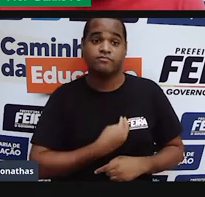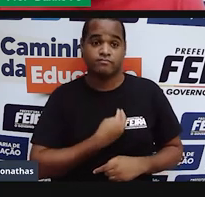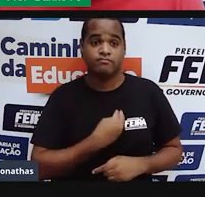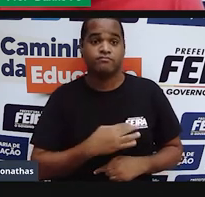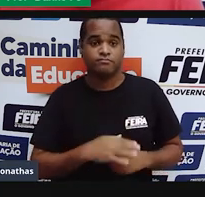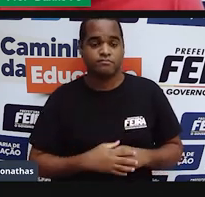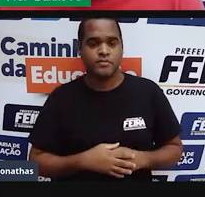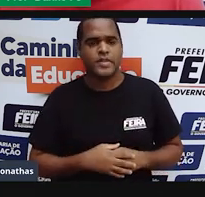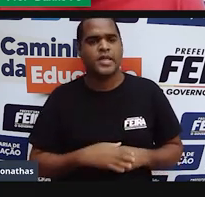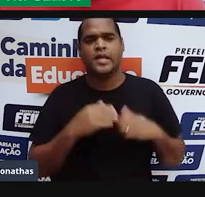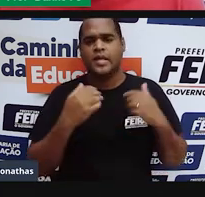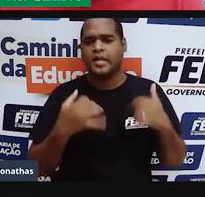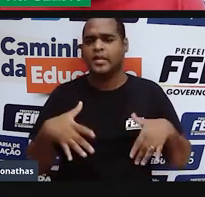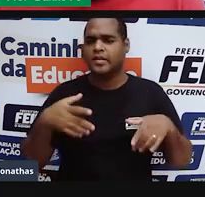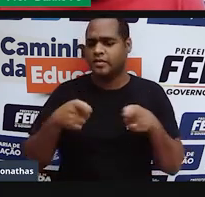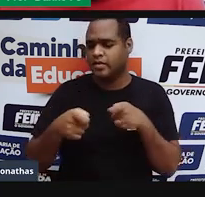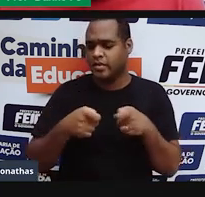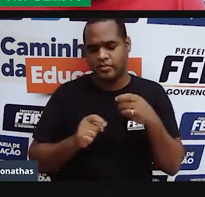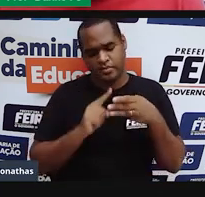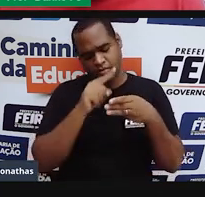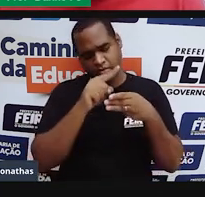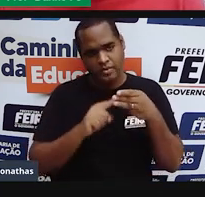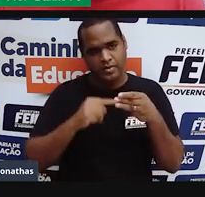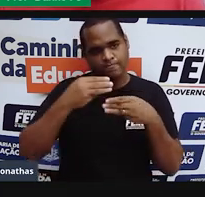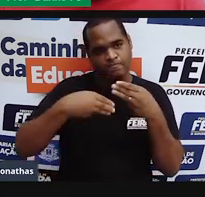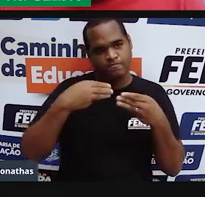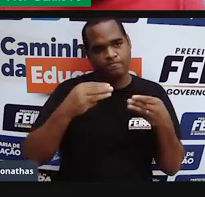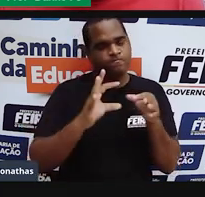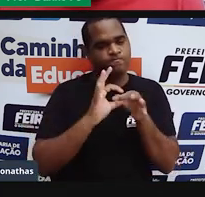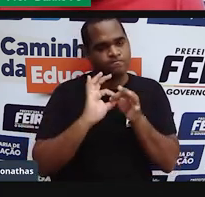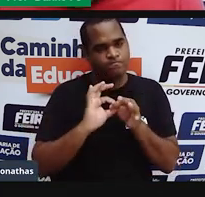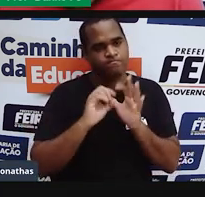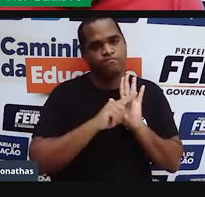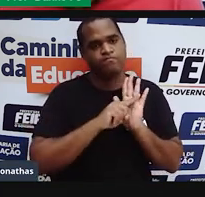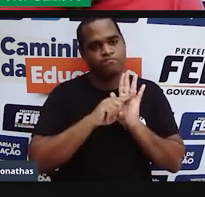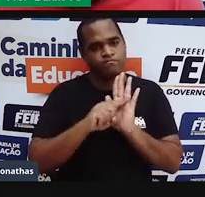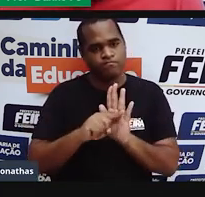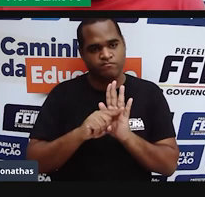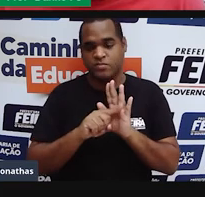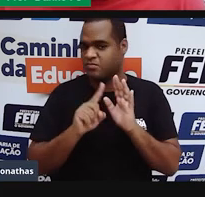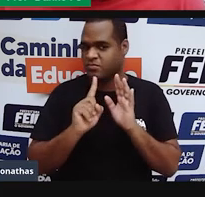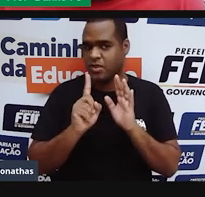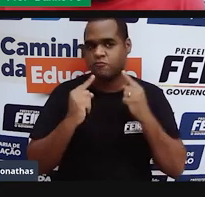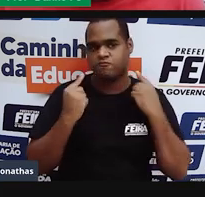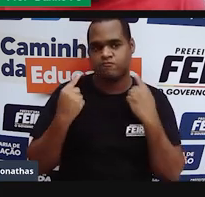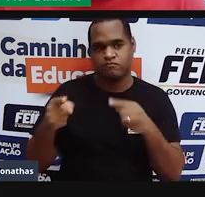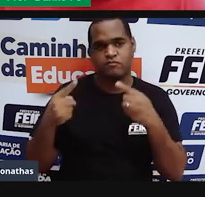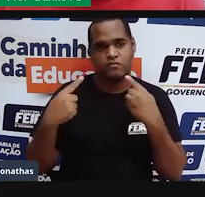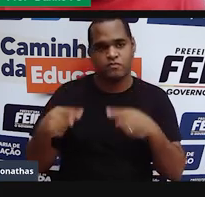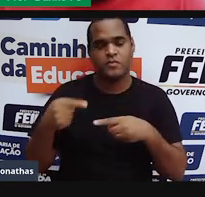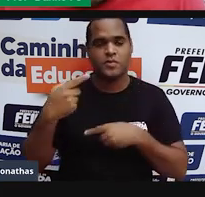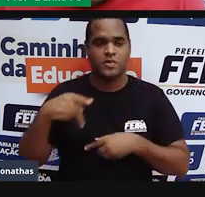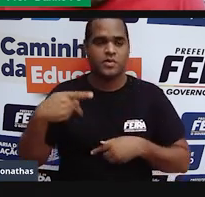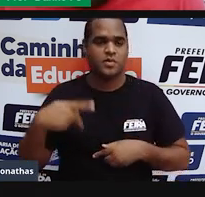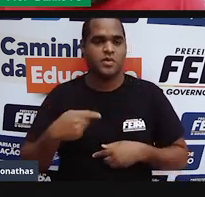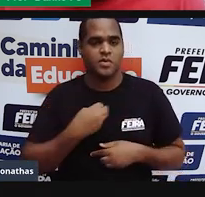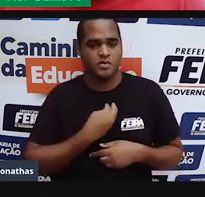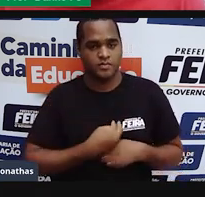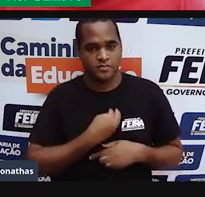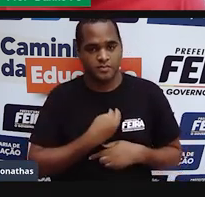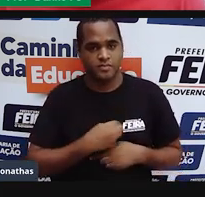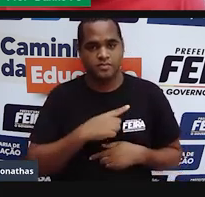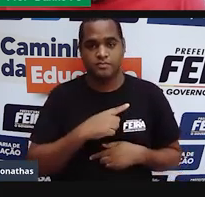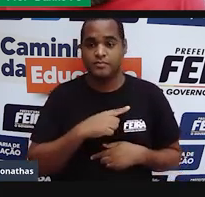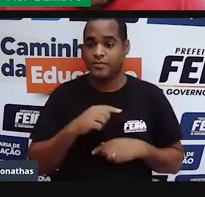foi uma resposta dessas três nações às pretensões de expansão de território que o Paraguai tinha, buscando